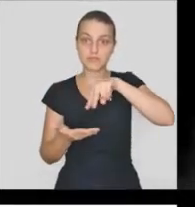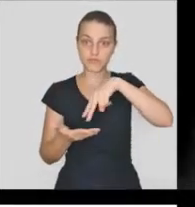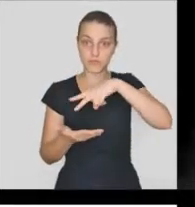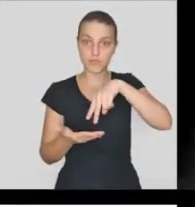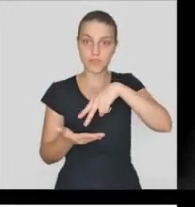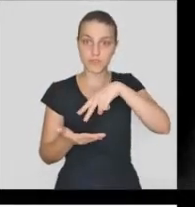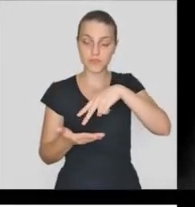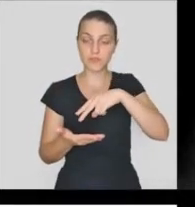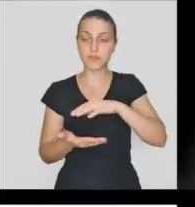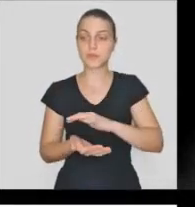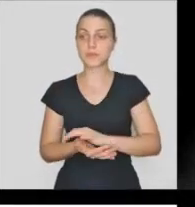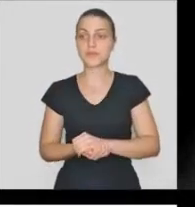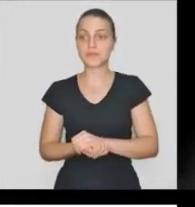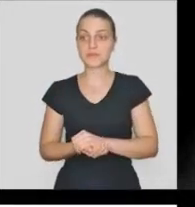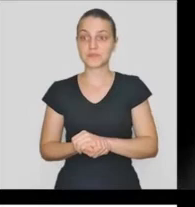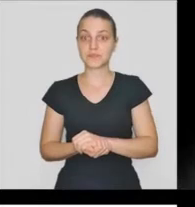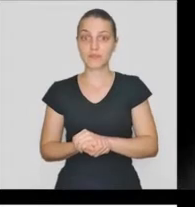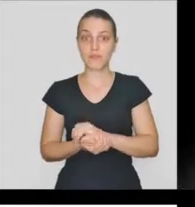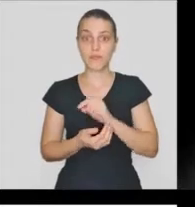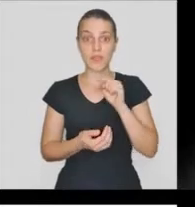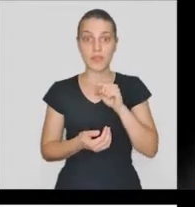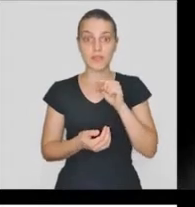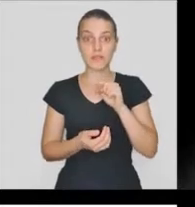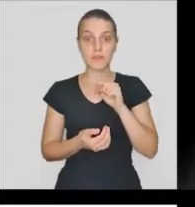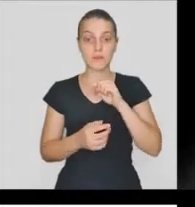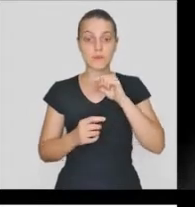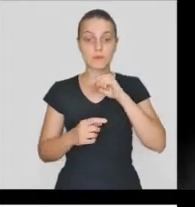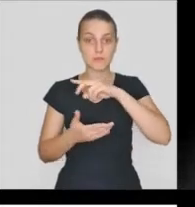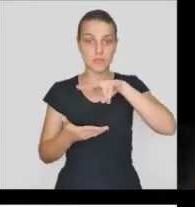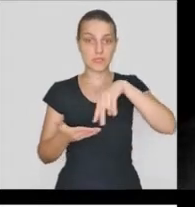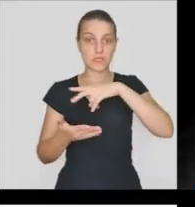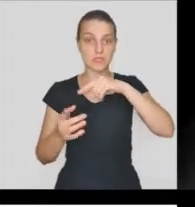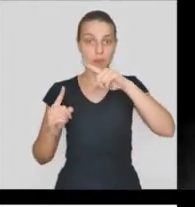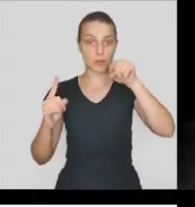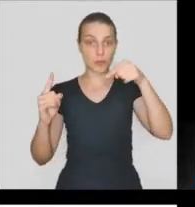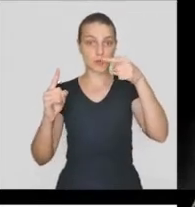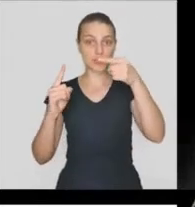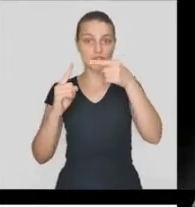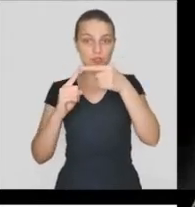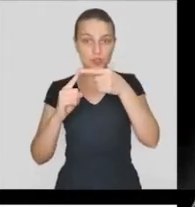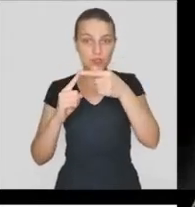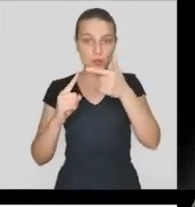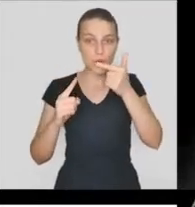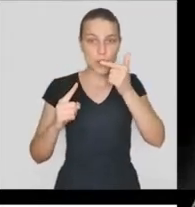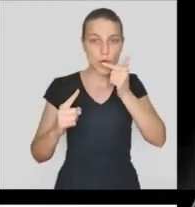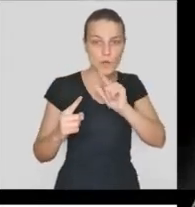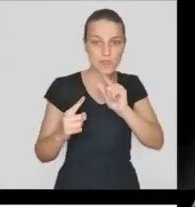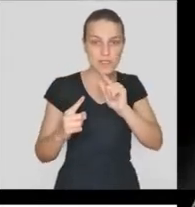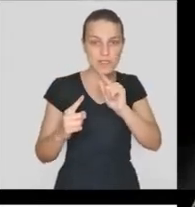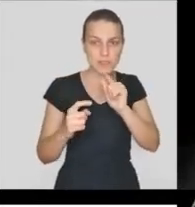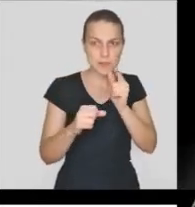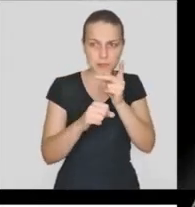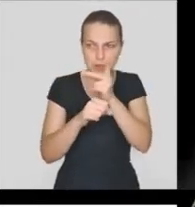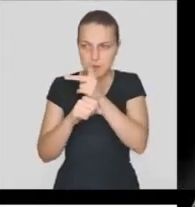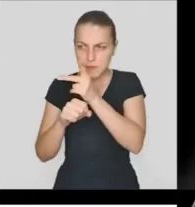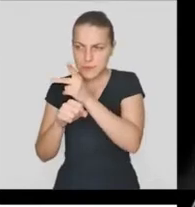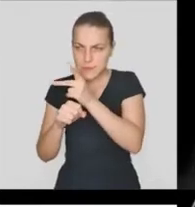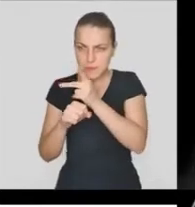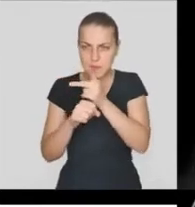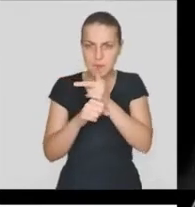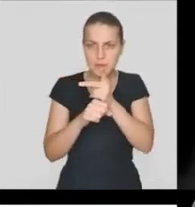intuito sagrado, basicamente de garantir a caça dos búfalos.